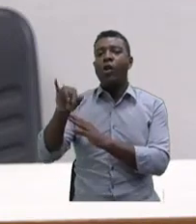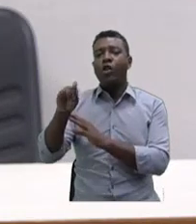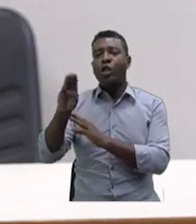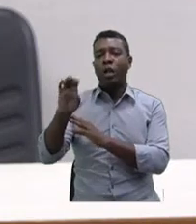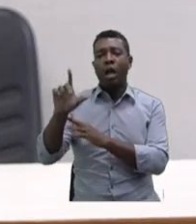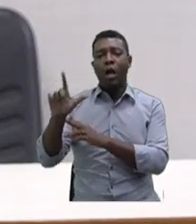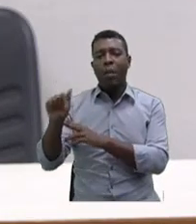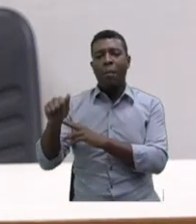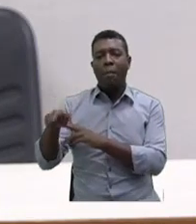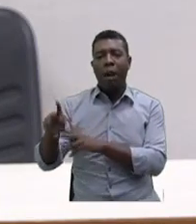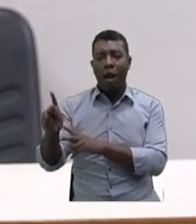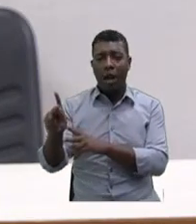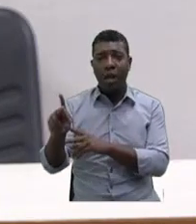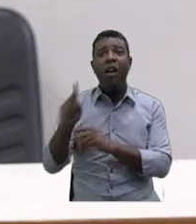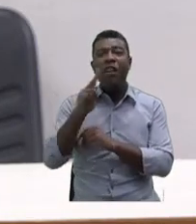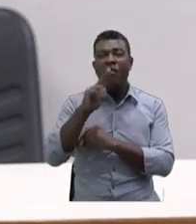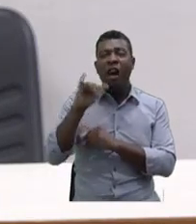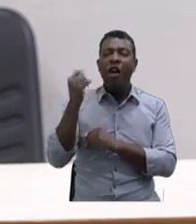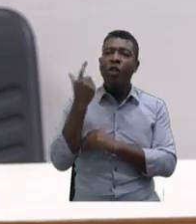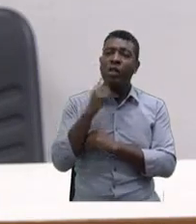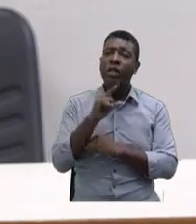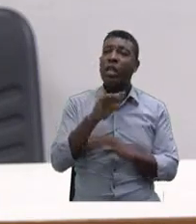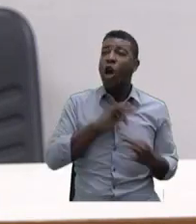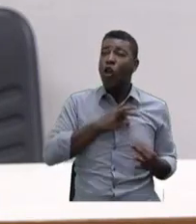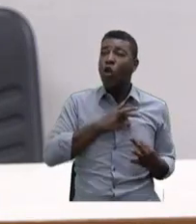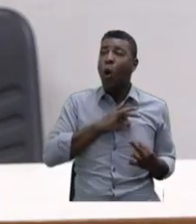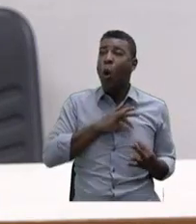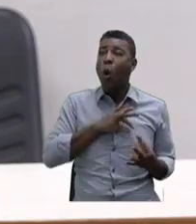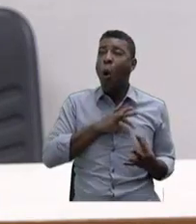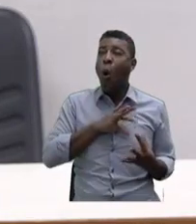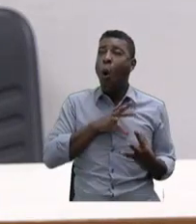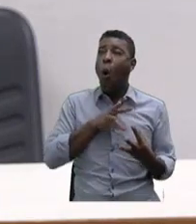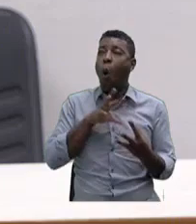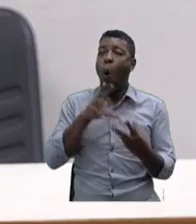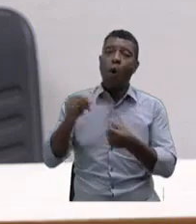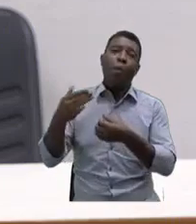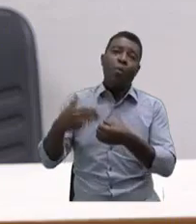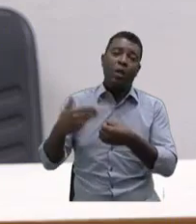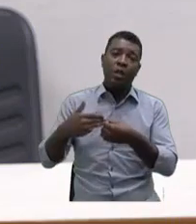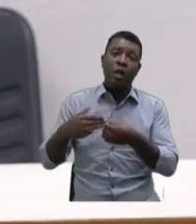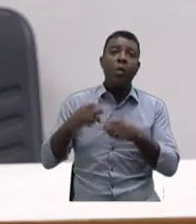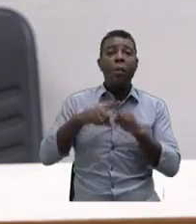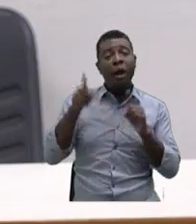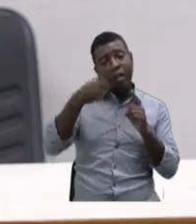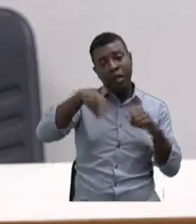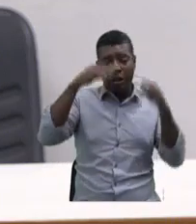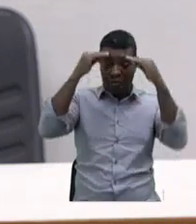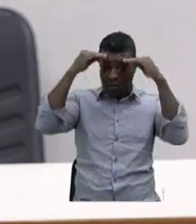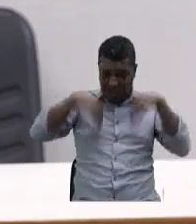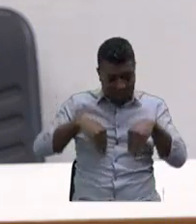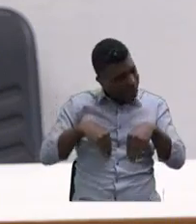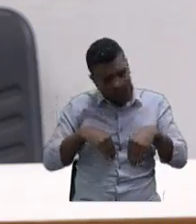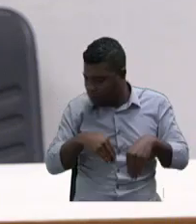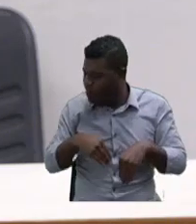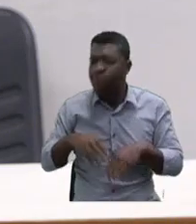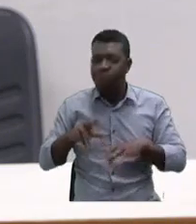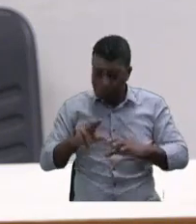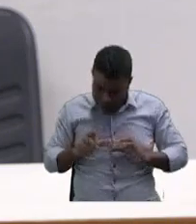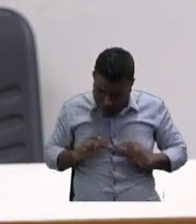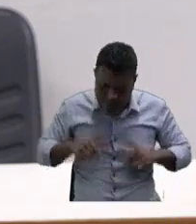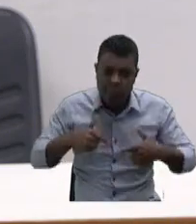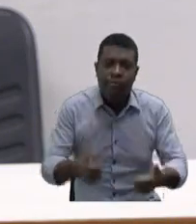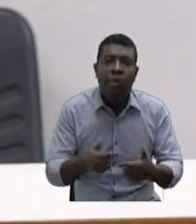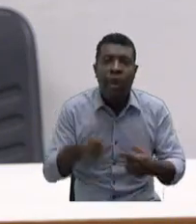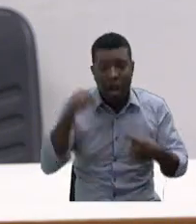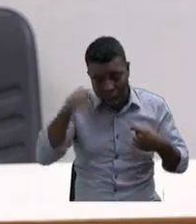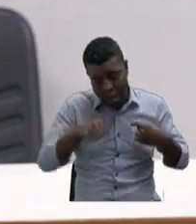a quase a totalidade dos municípios, se Deus quiser, mas nós não podemos esmorecer realmente nenhum minuto. E essa semana,